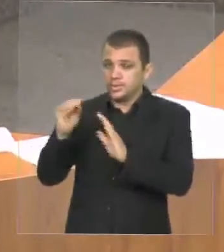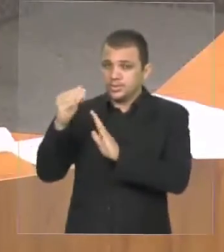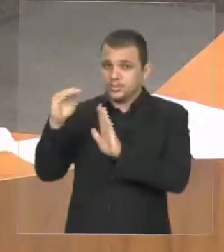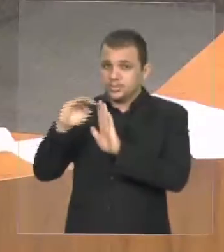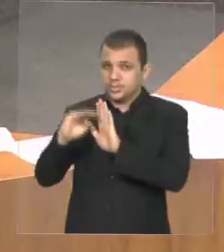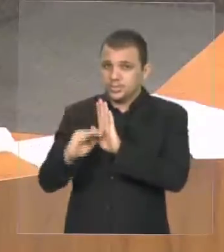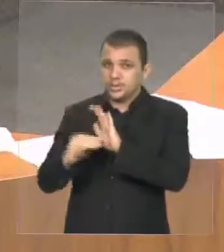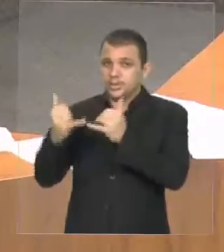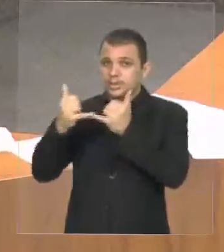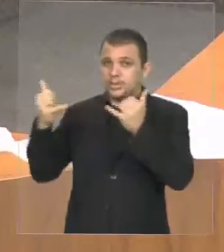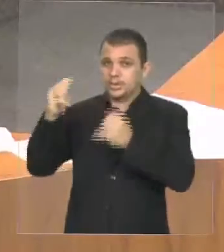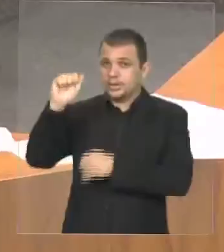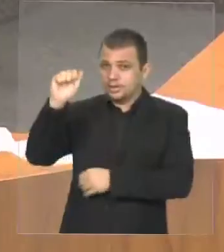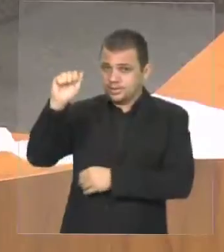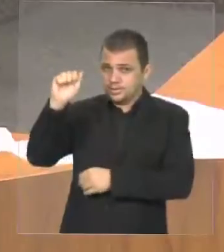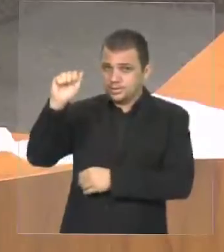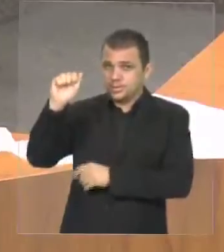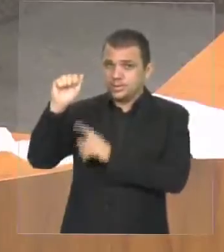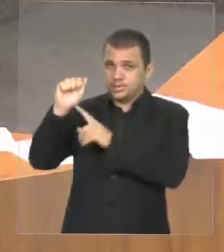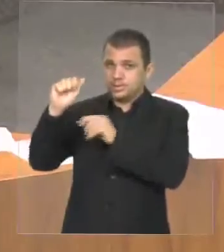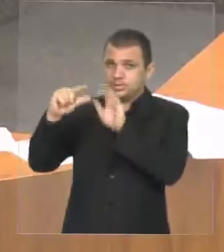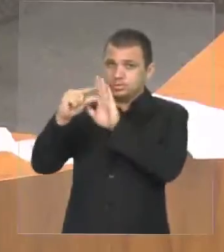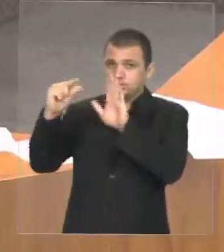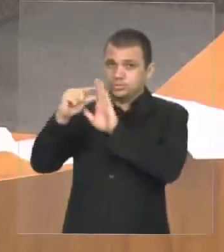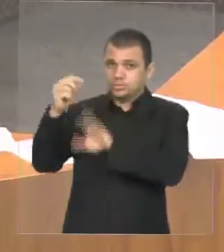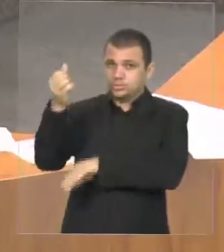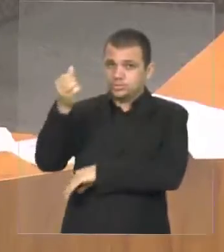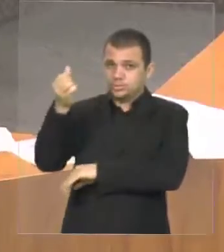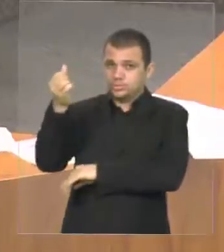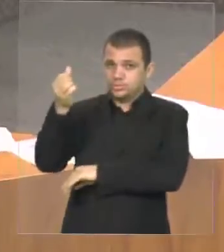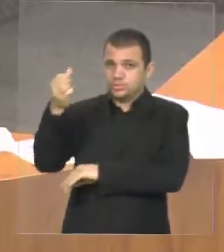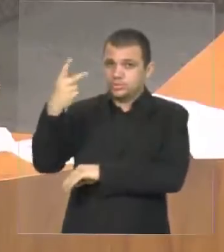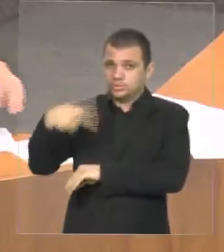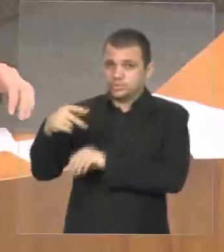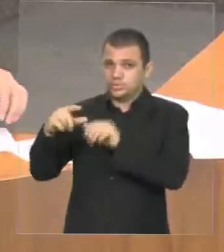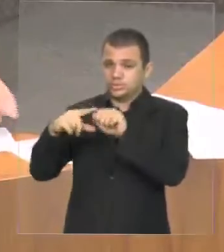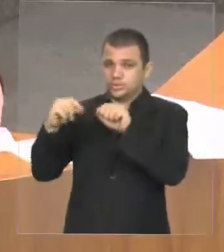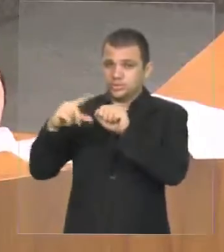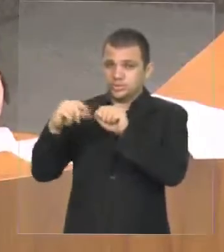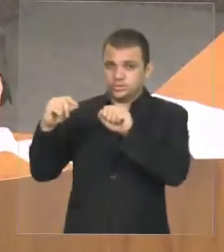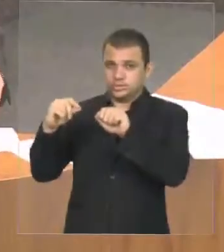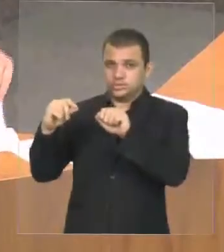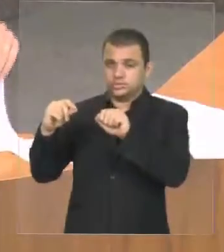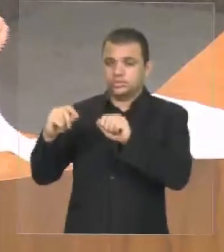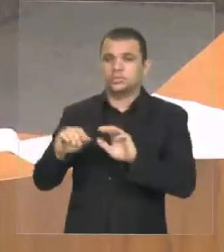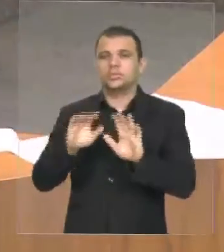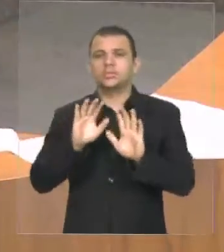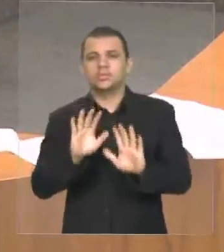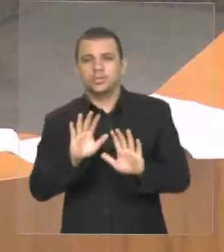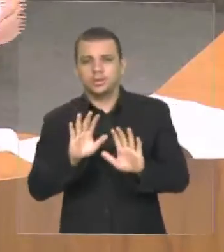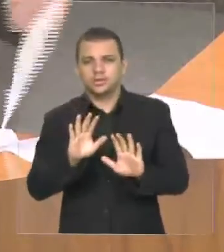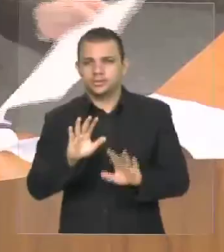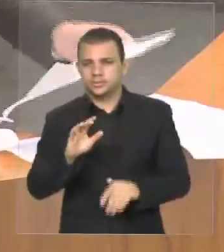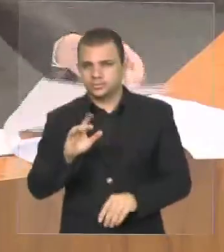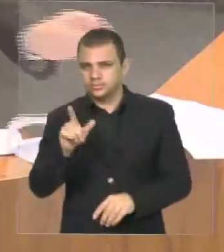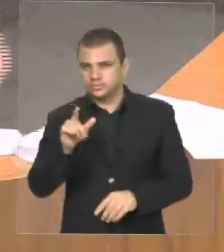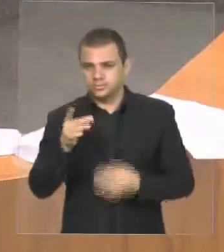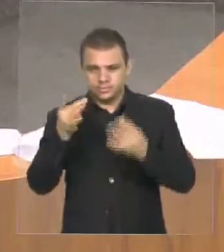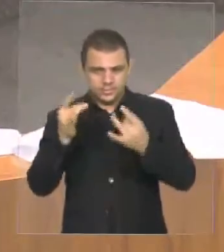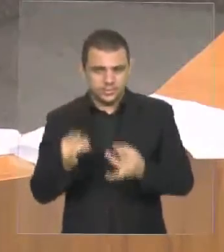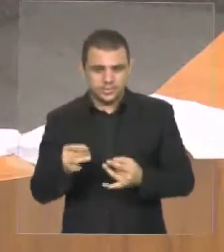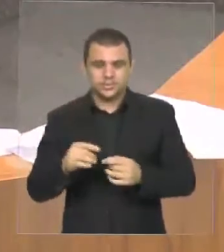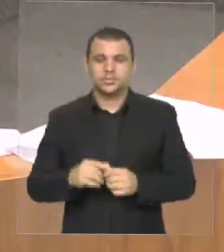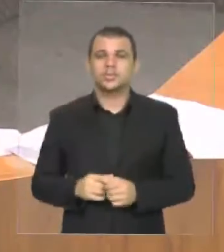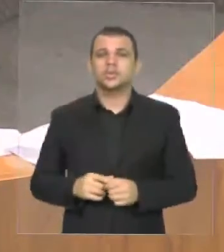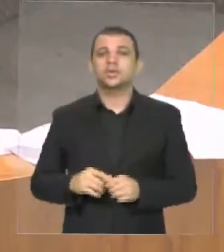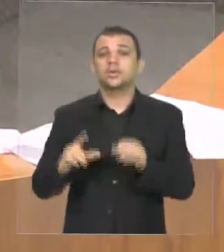a linha A do inciso 6º deste artigo. Só tem um detalhe, deputado Rogério Cafeteira. O